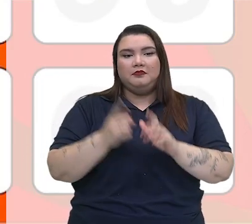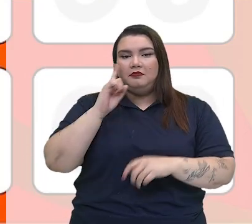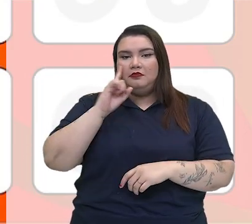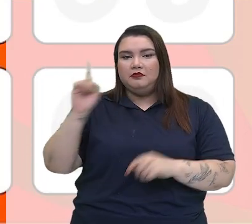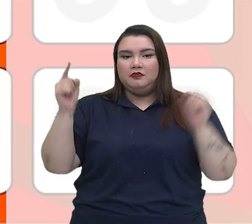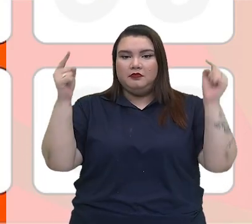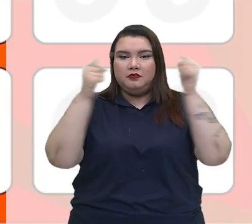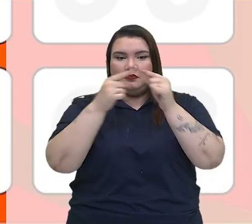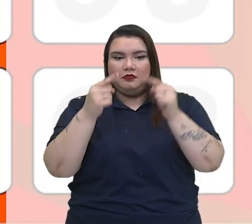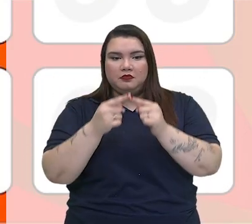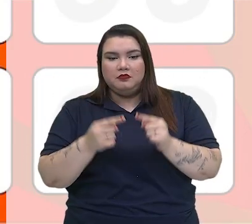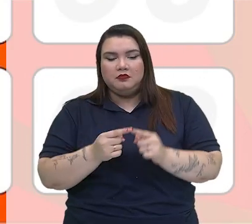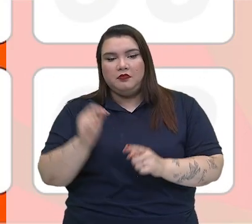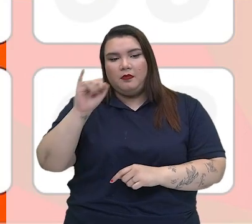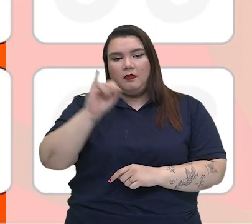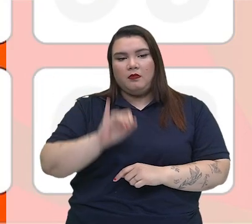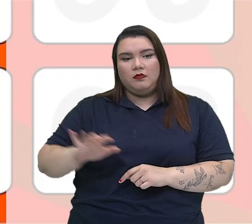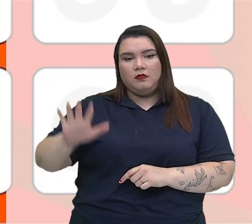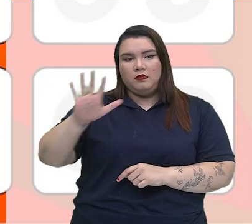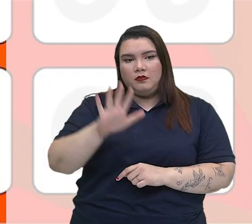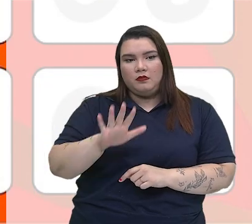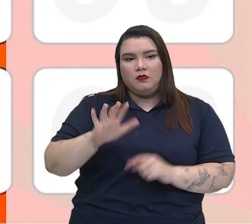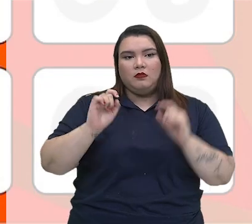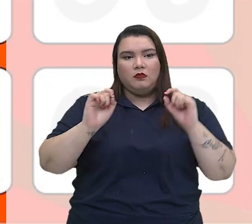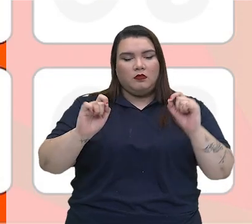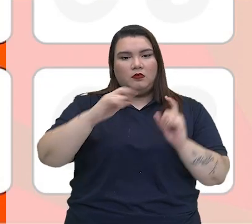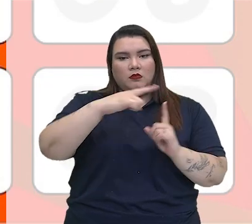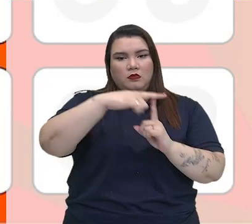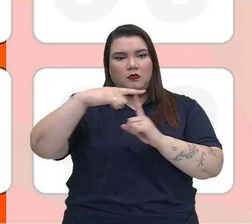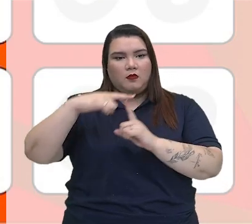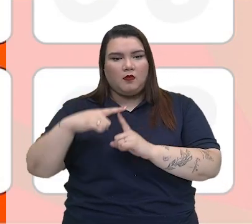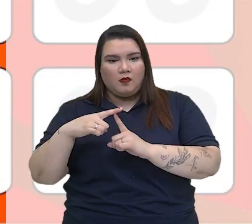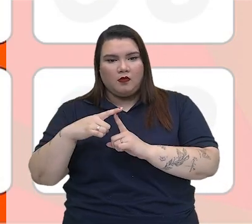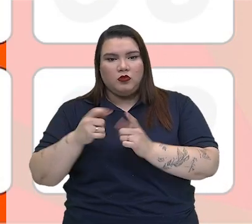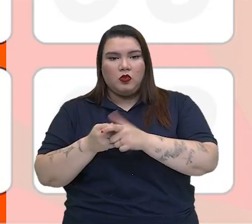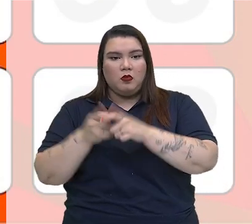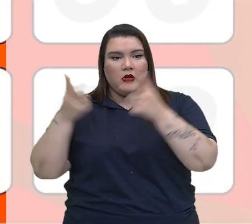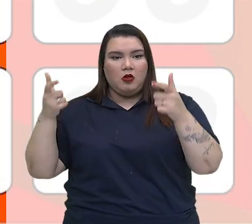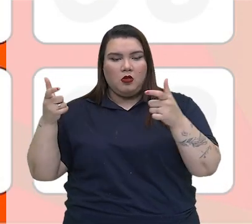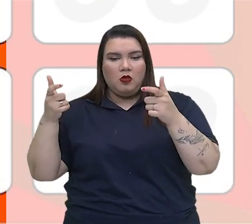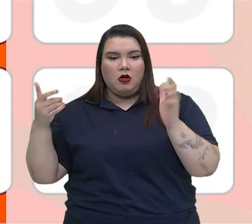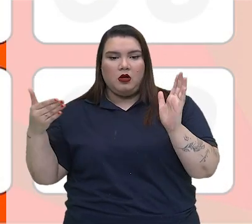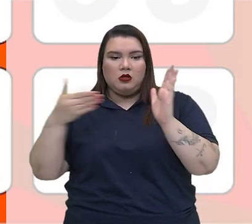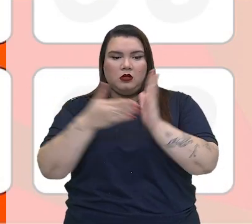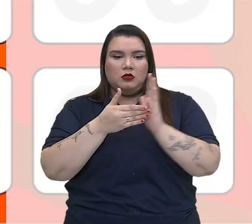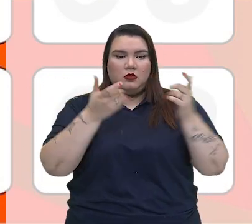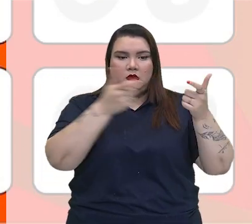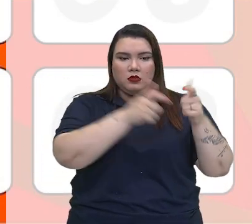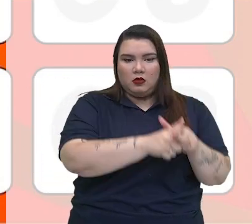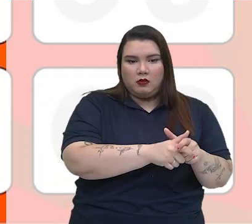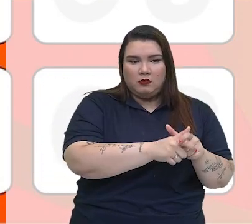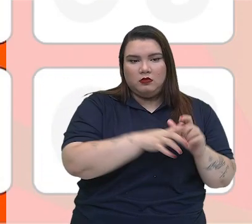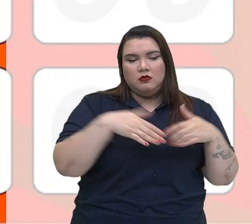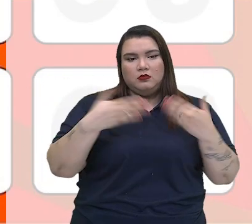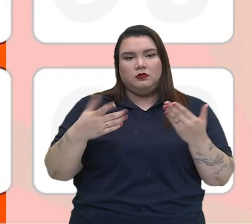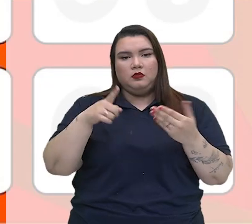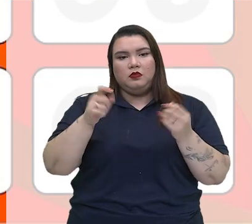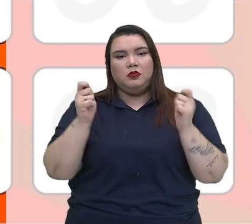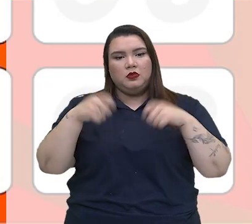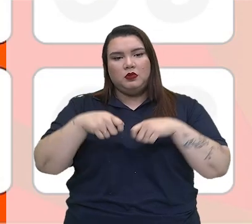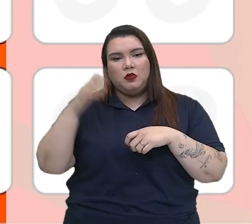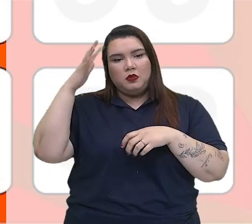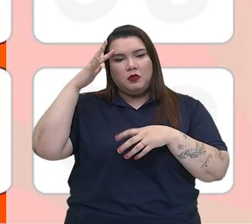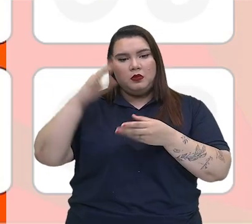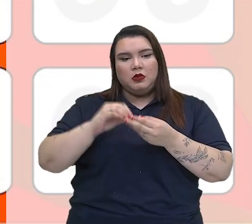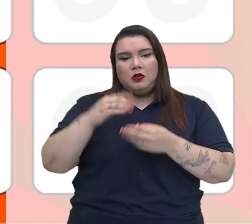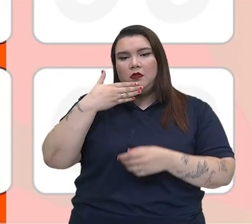retângulos estas imagens, na ordem de escala, do maior para o menor? Assim, você pode entender melhor o seu